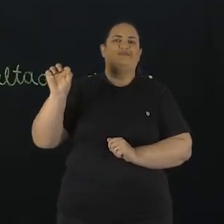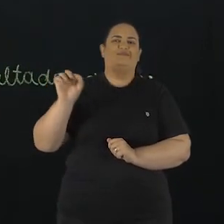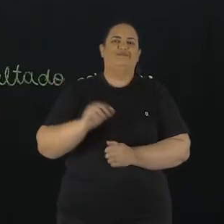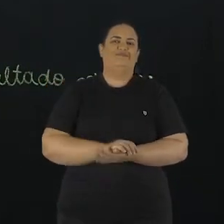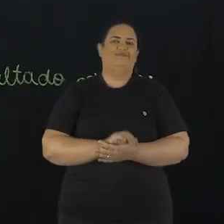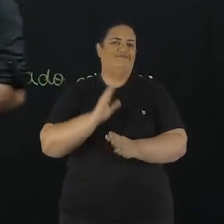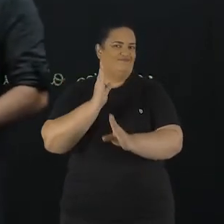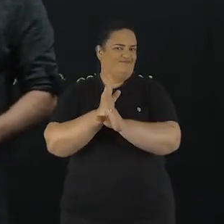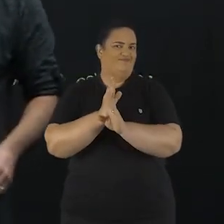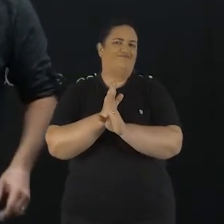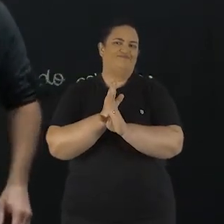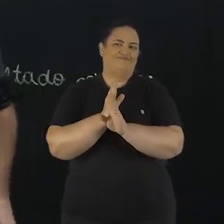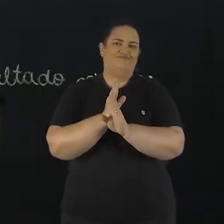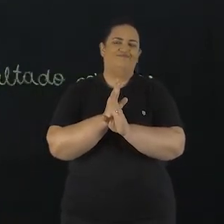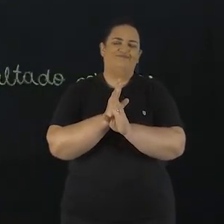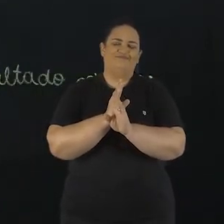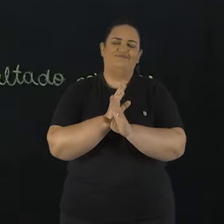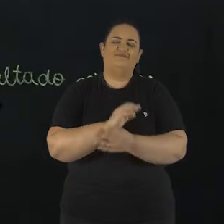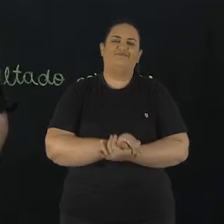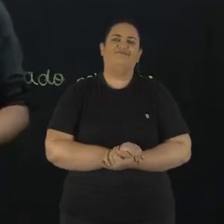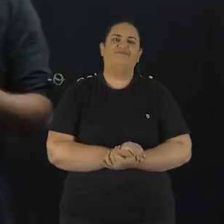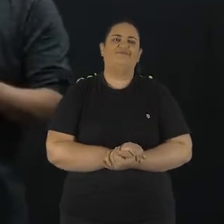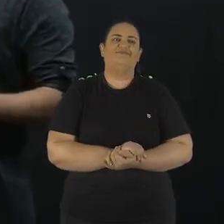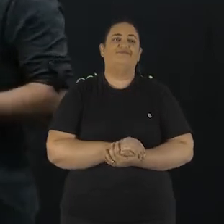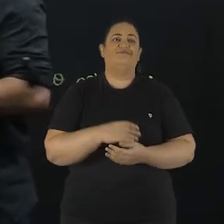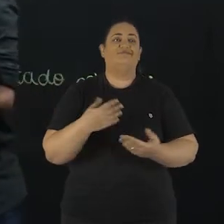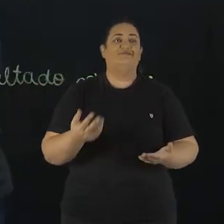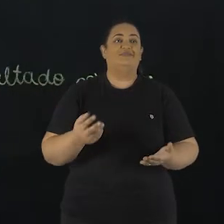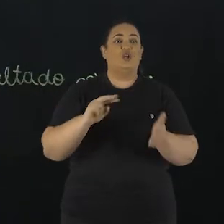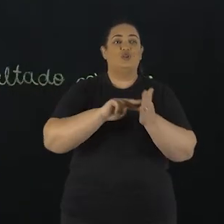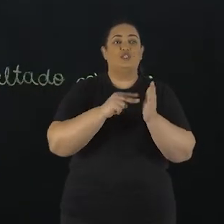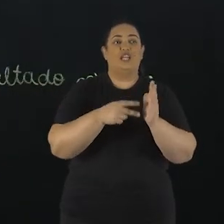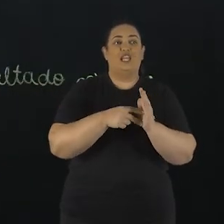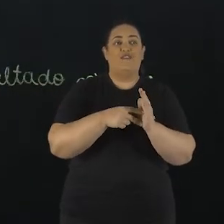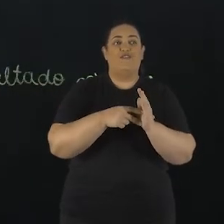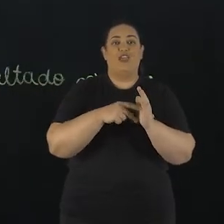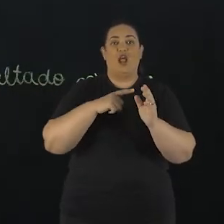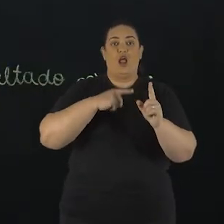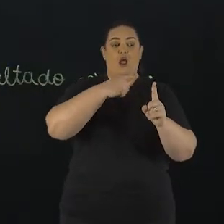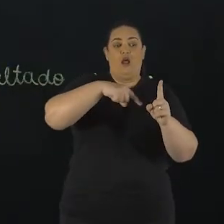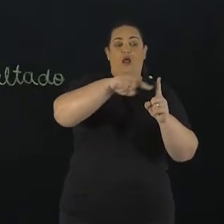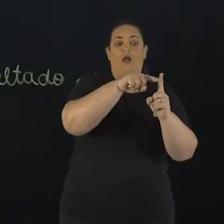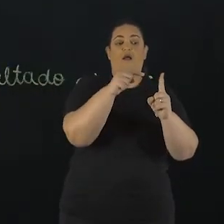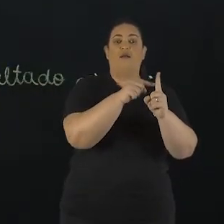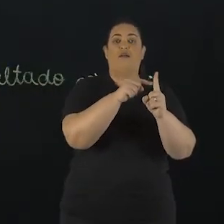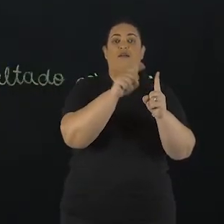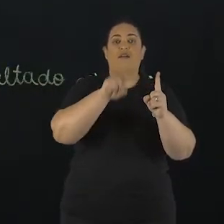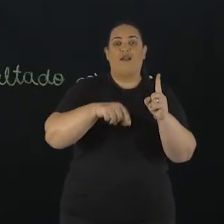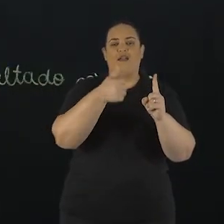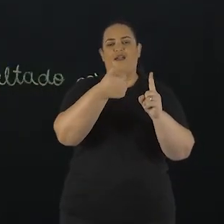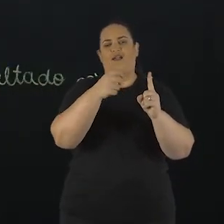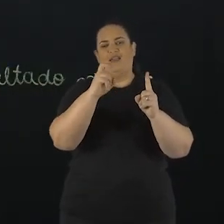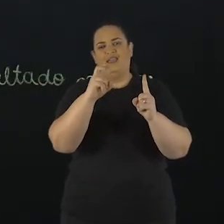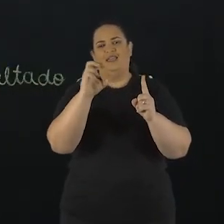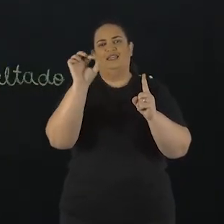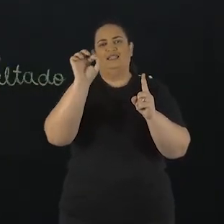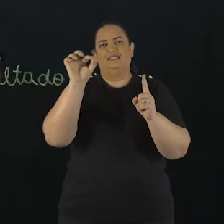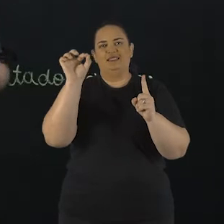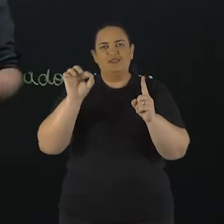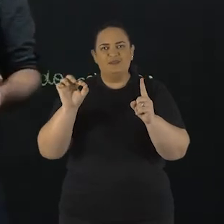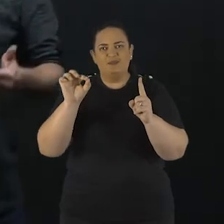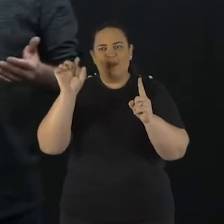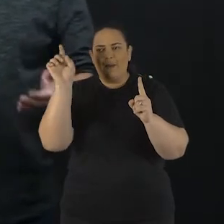15%, tá? Então, quer dizer que a porcentagem de aumento, nesse caso, foi de 15%